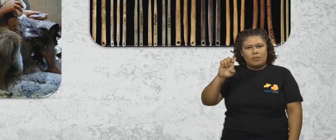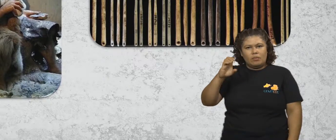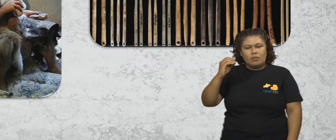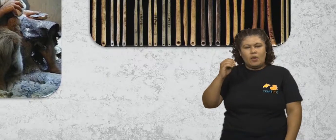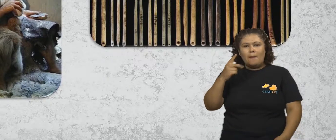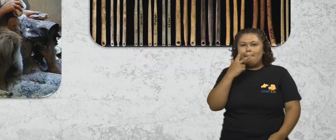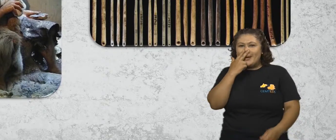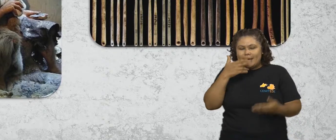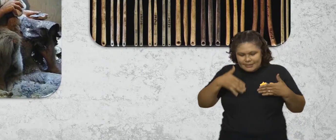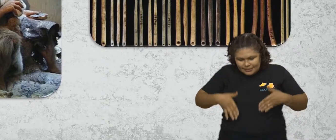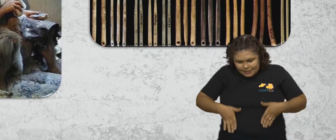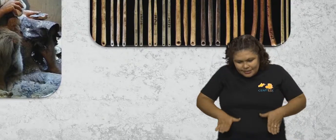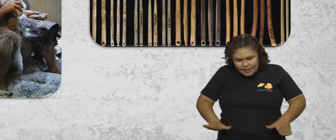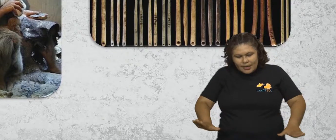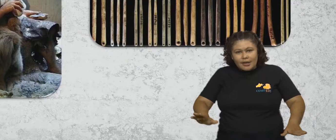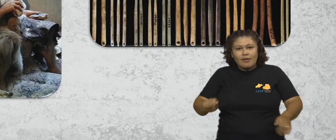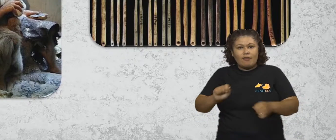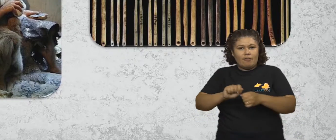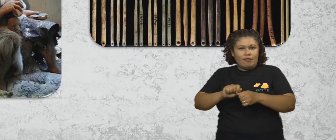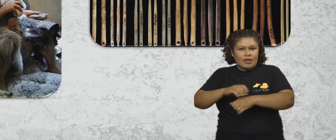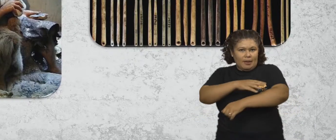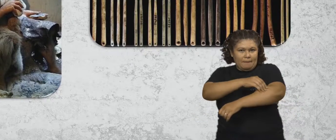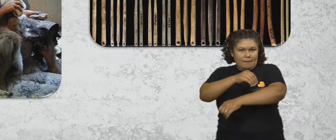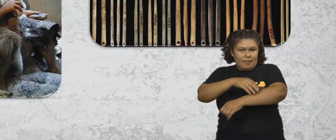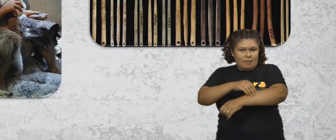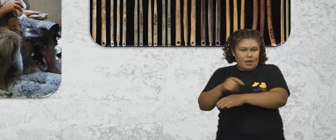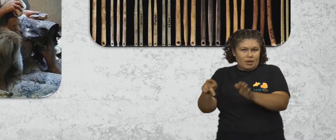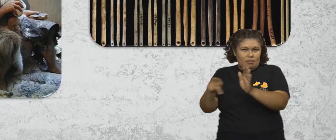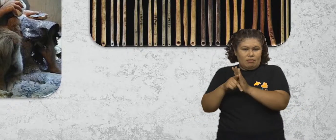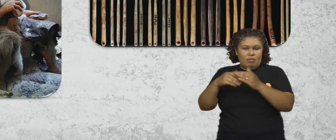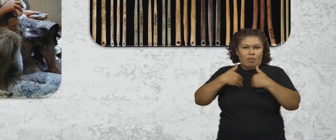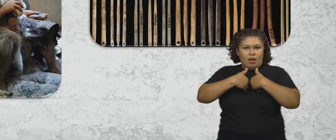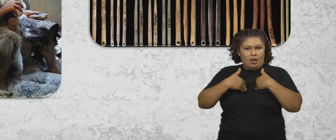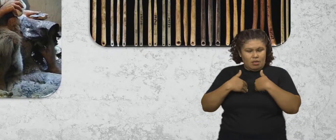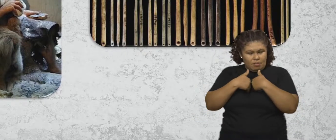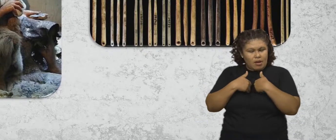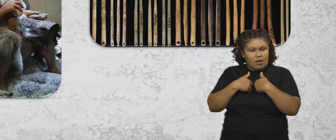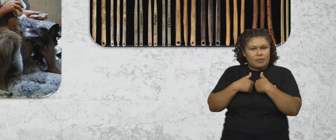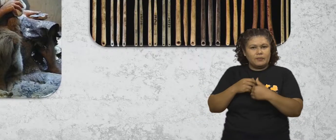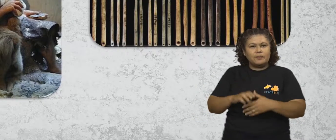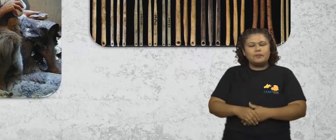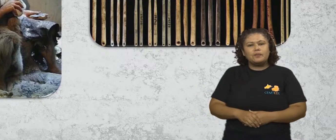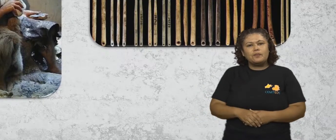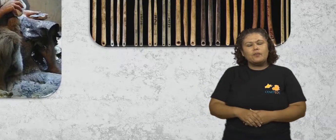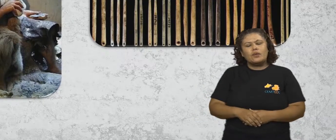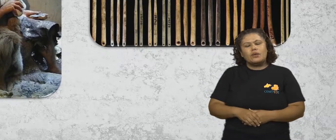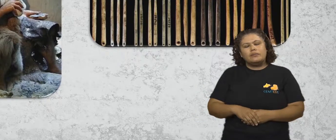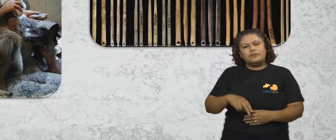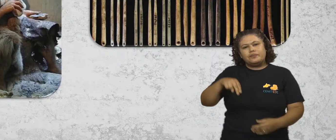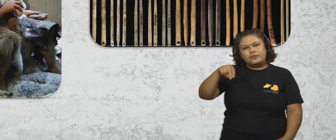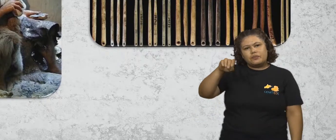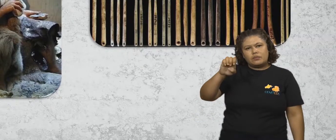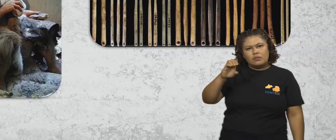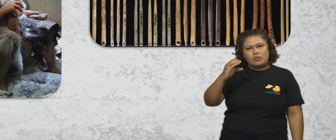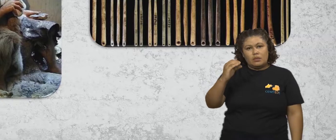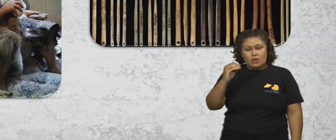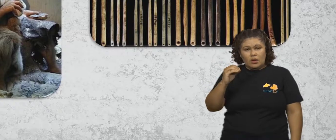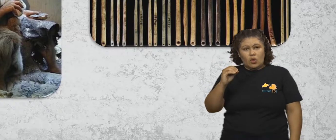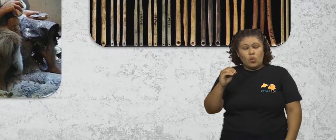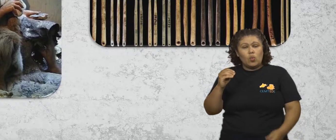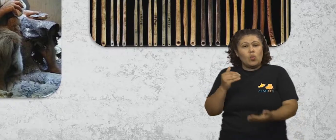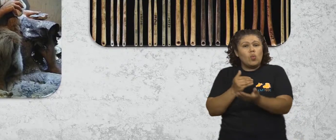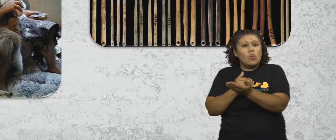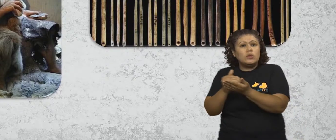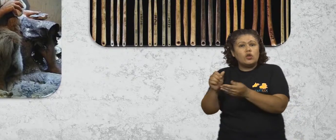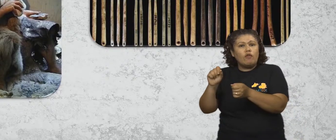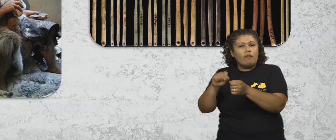era feita de couro retirado dos animais, que eles caçavam para comer. No Neolítico, se desenvolvem tecidos de linho que